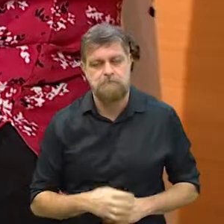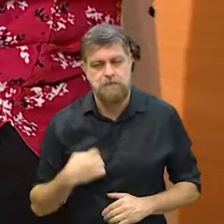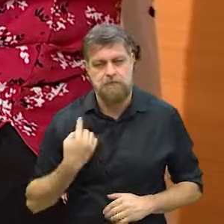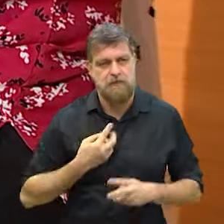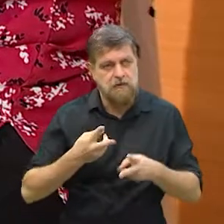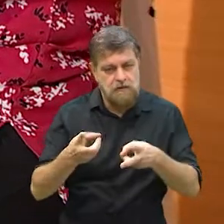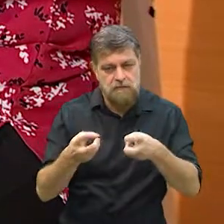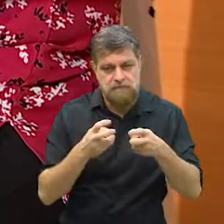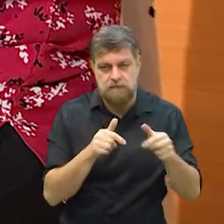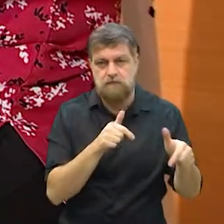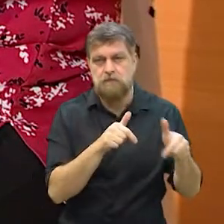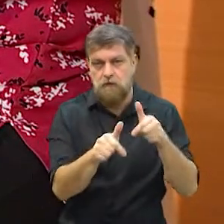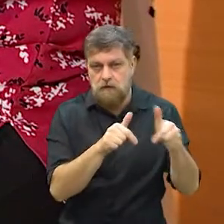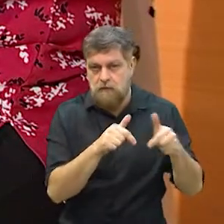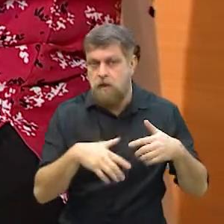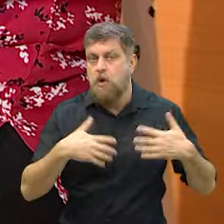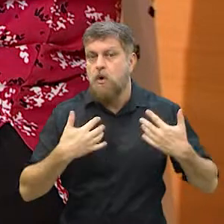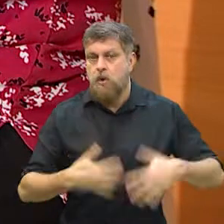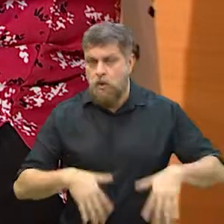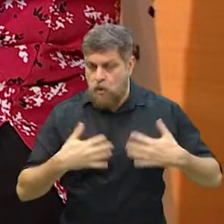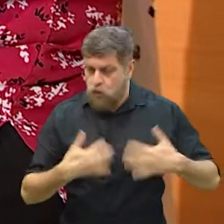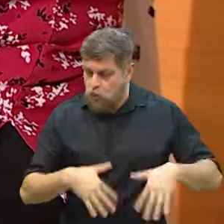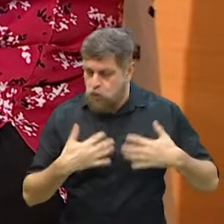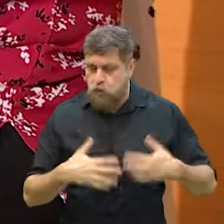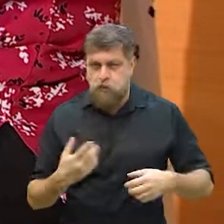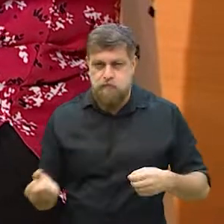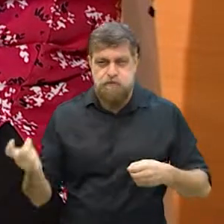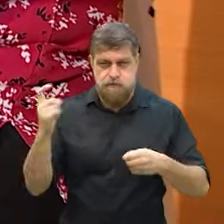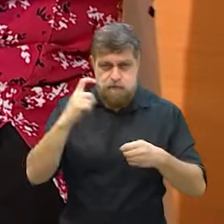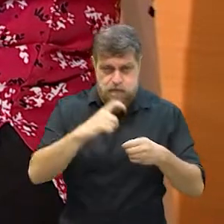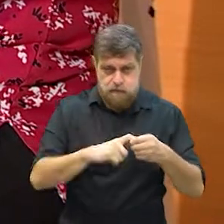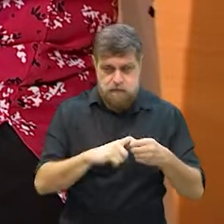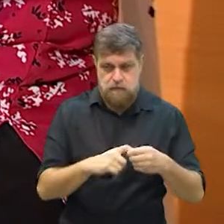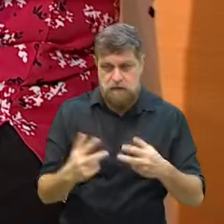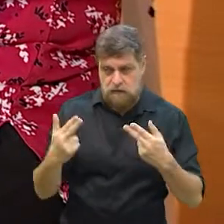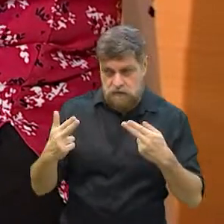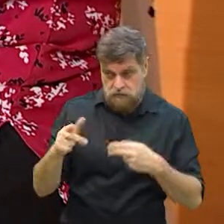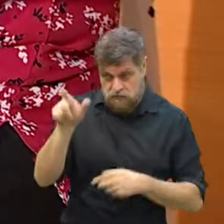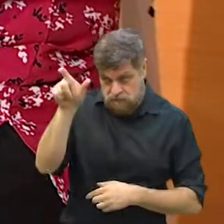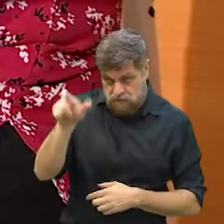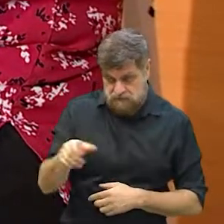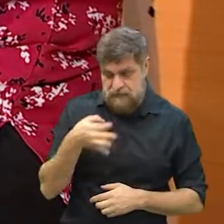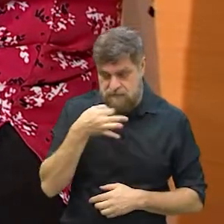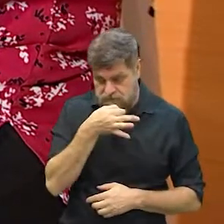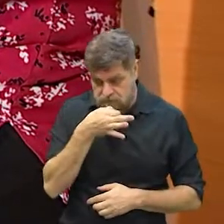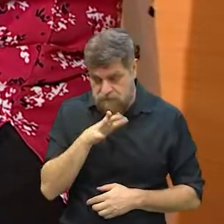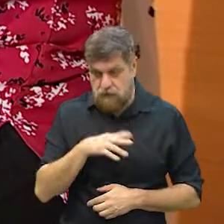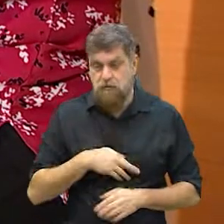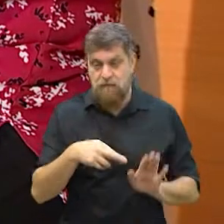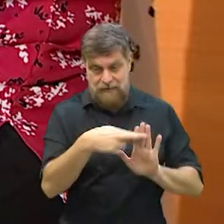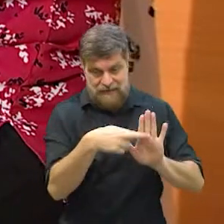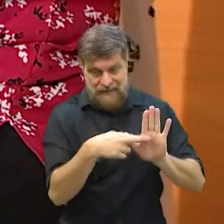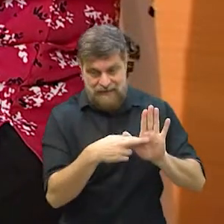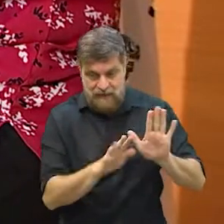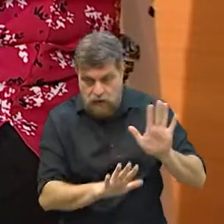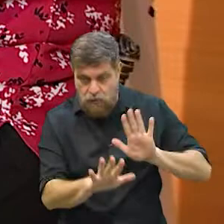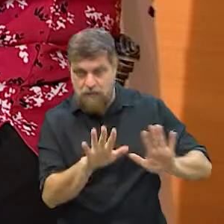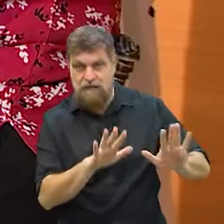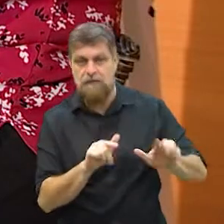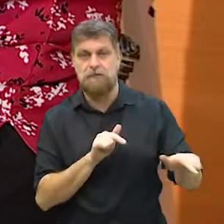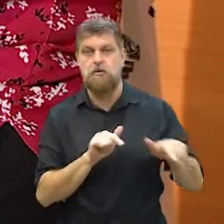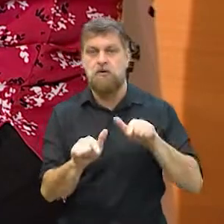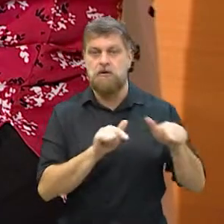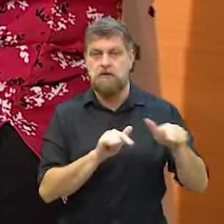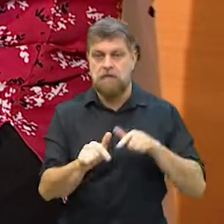E o que a gente percebe é que os trabalhos estão bem intensos, né? Tá voltando aí, como a senhora disse, com todos os cuidados, e o